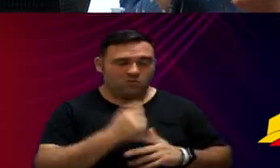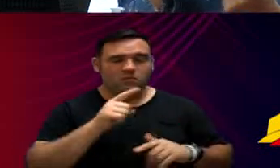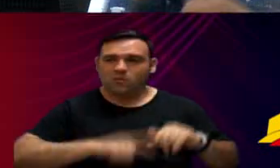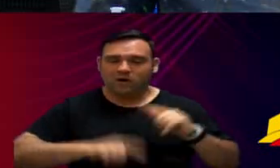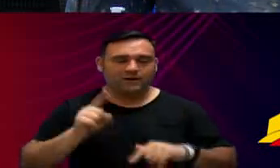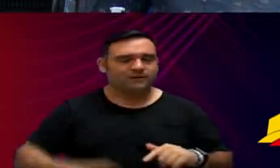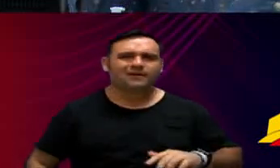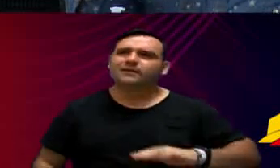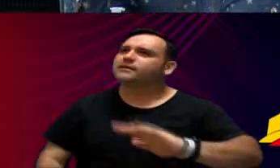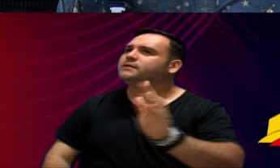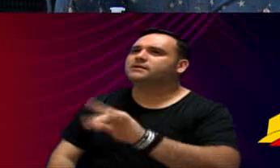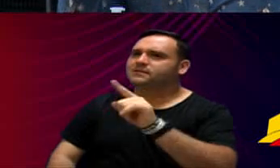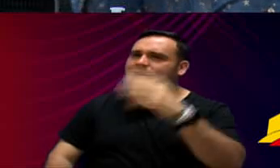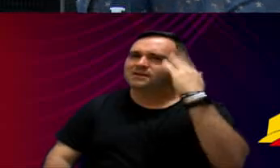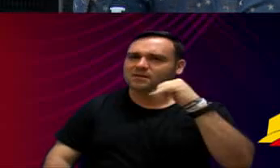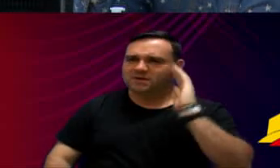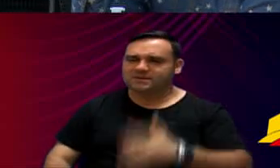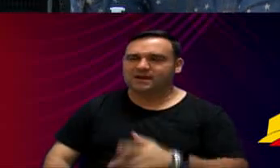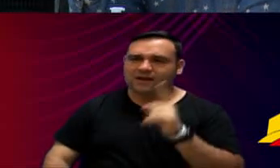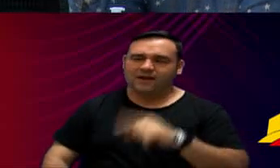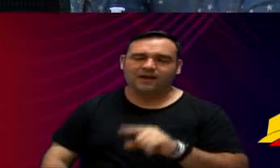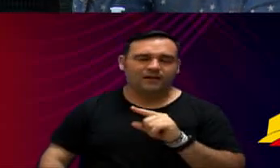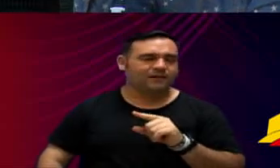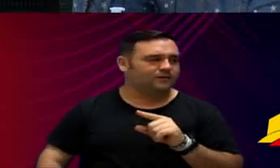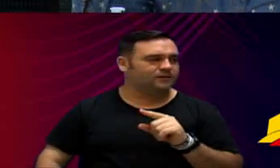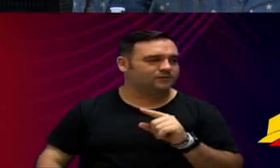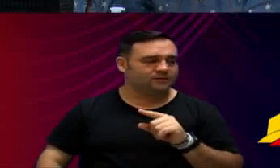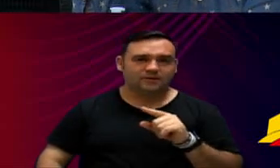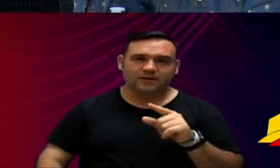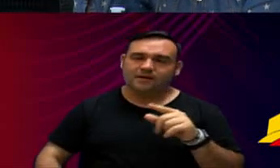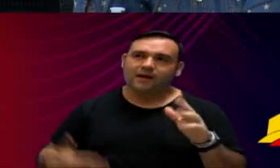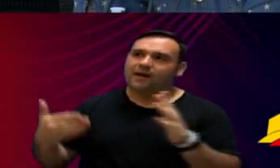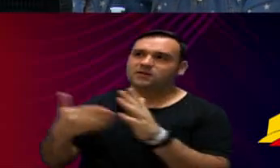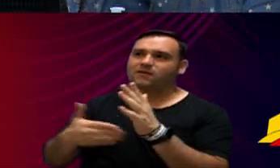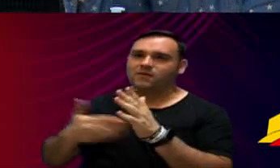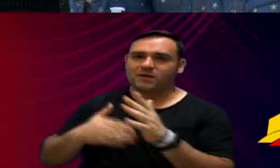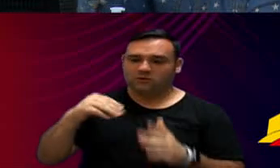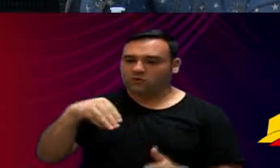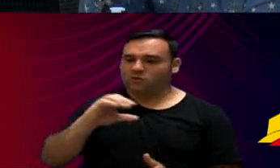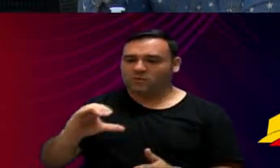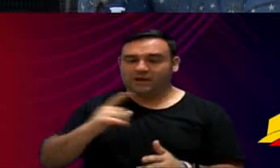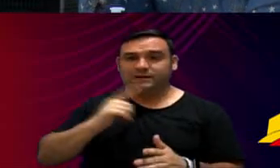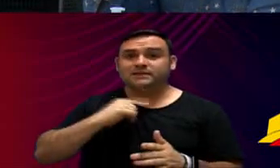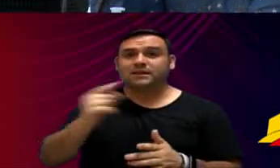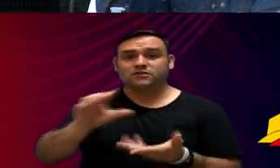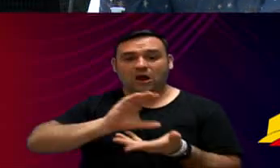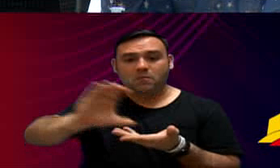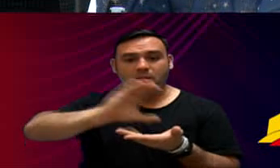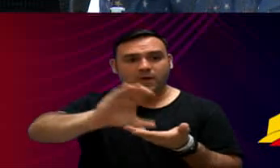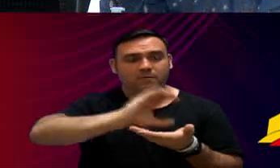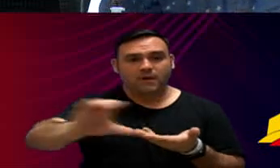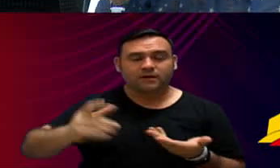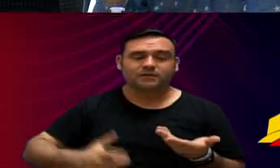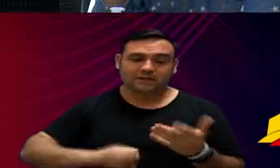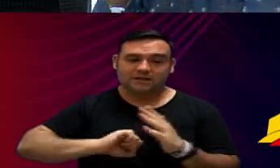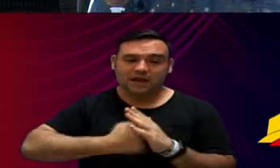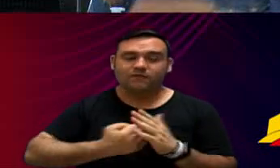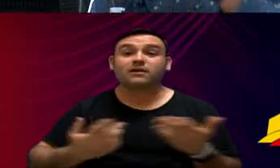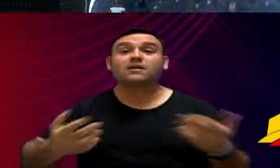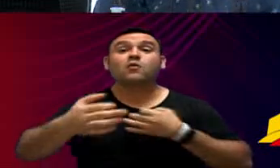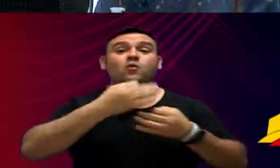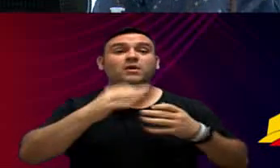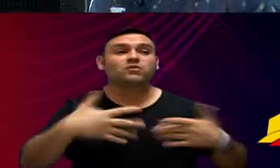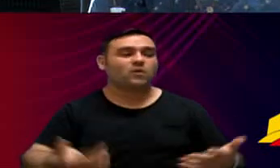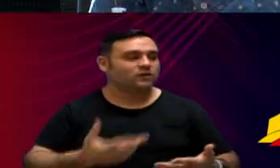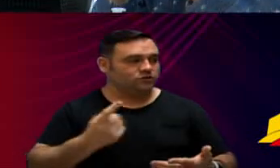A senhora já sabe que é um travamento estranho. Do próprio MEC, da destinação Imagina, do recurso. Que argumento agora, entendeu?